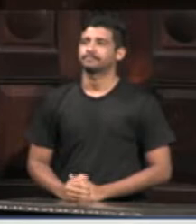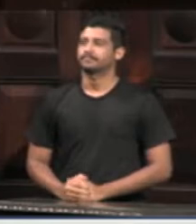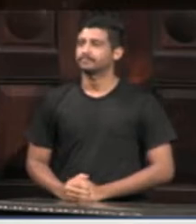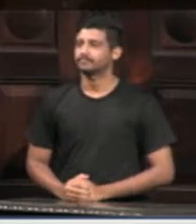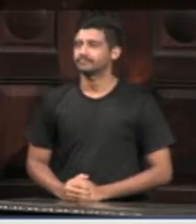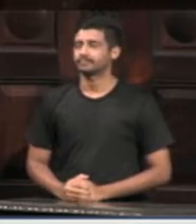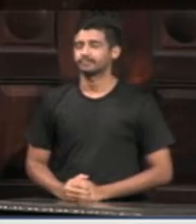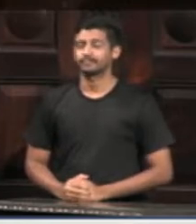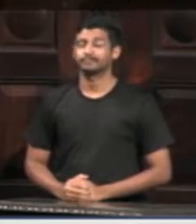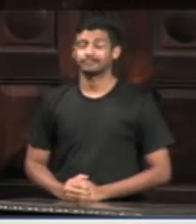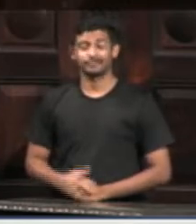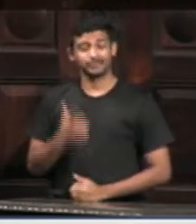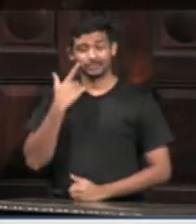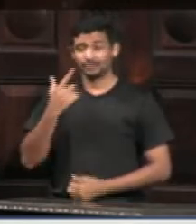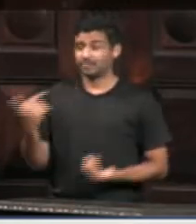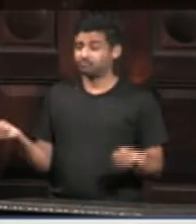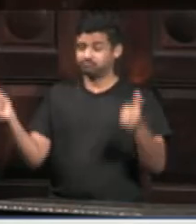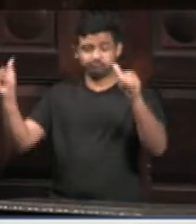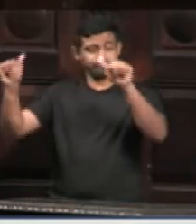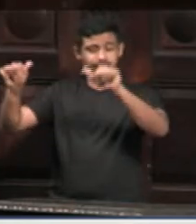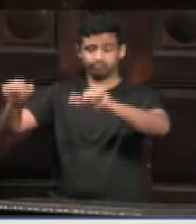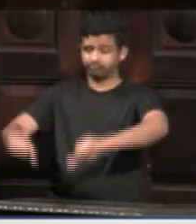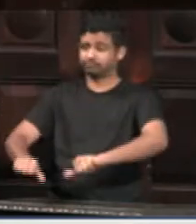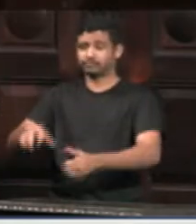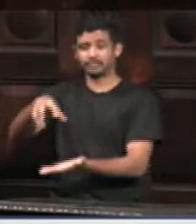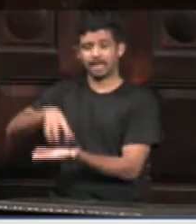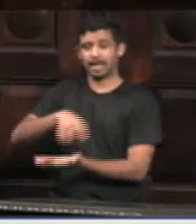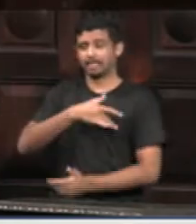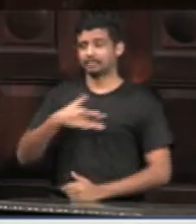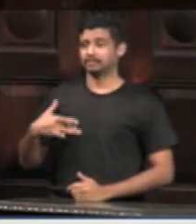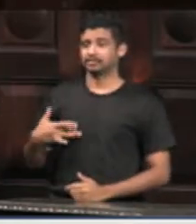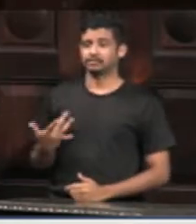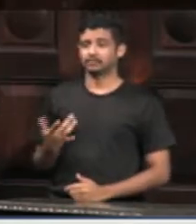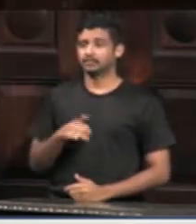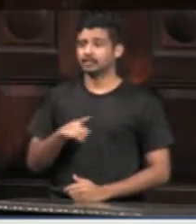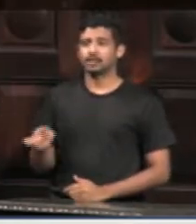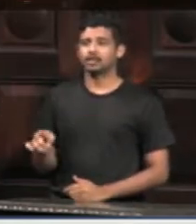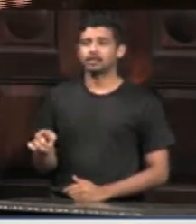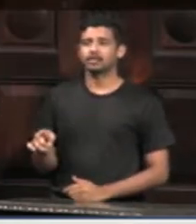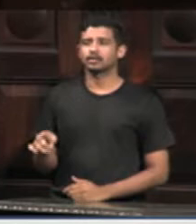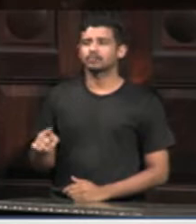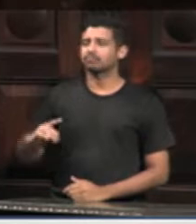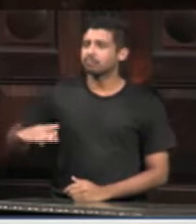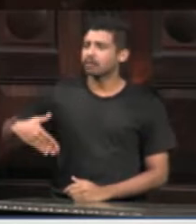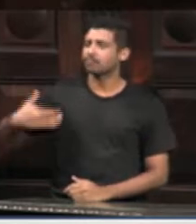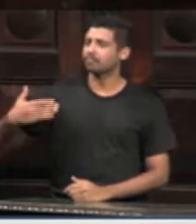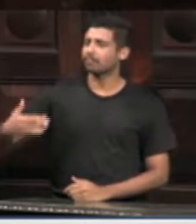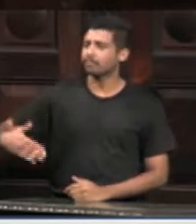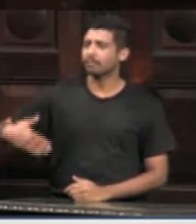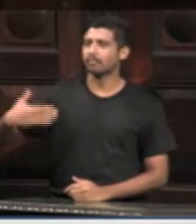uma calamidade pública na área da saúde, provocada pelos governantes.